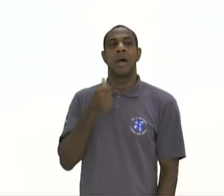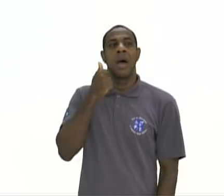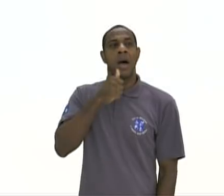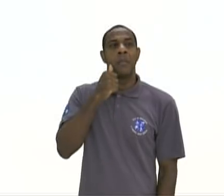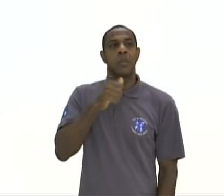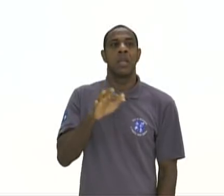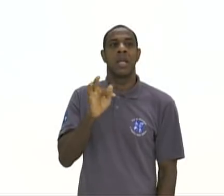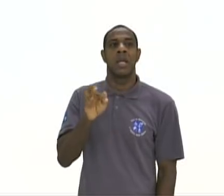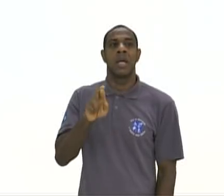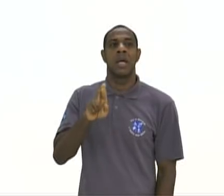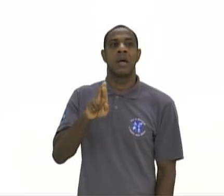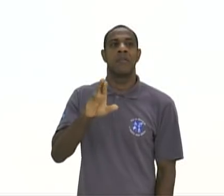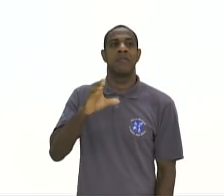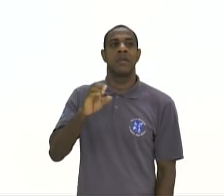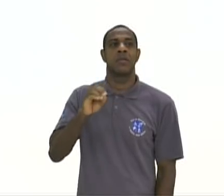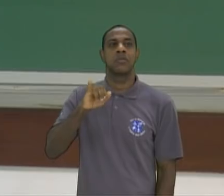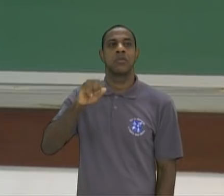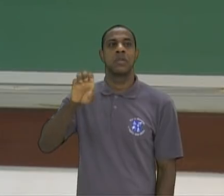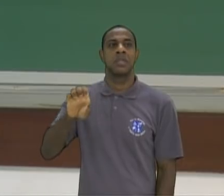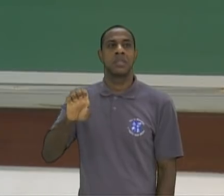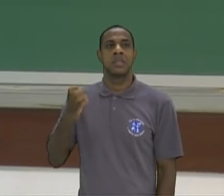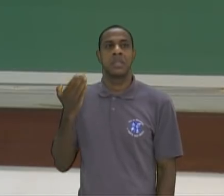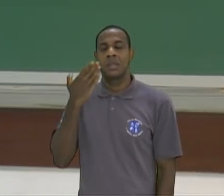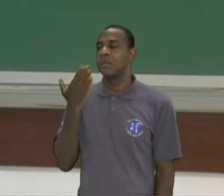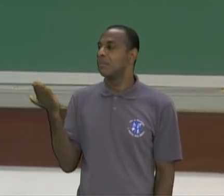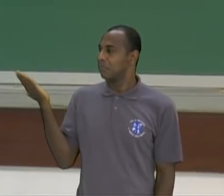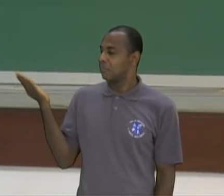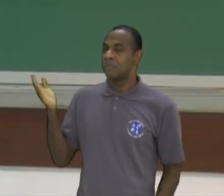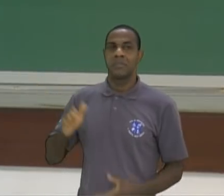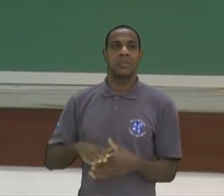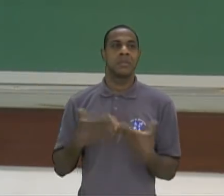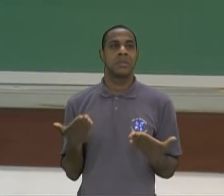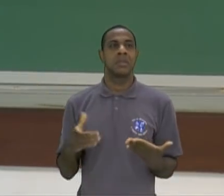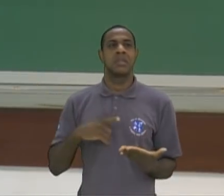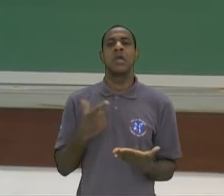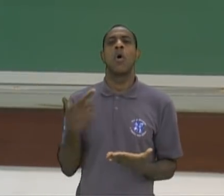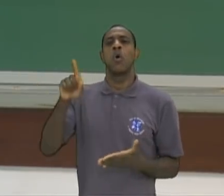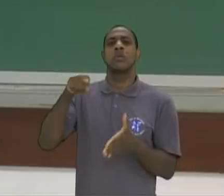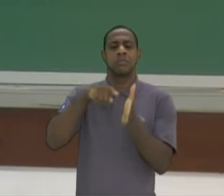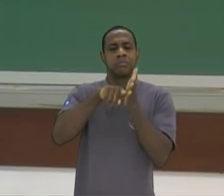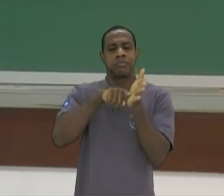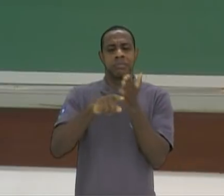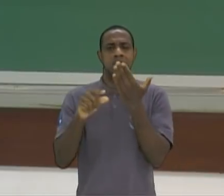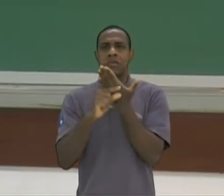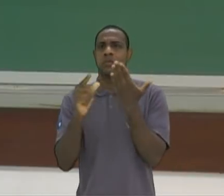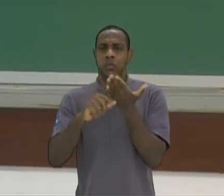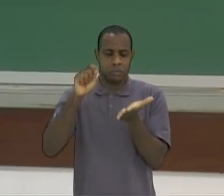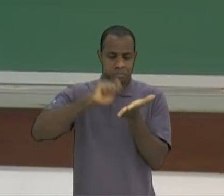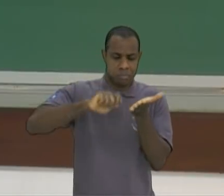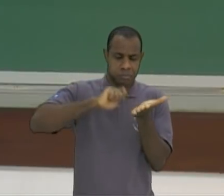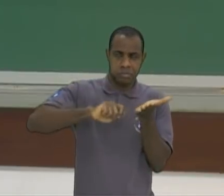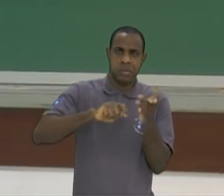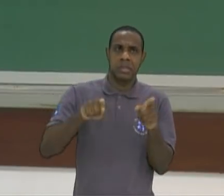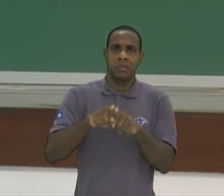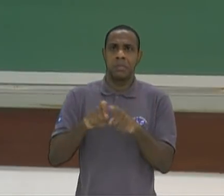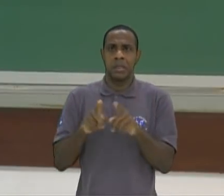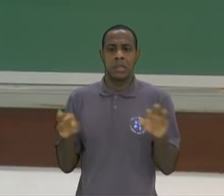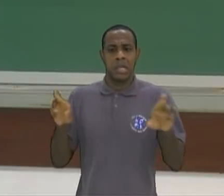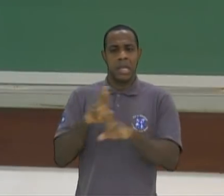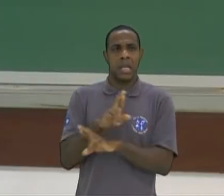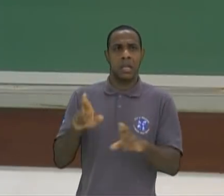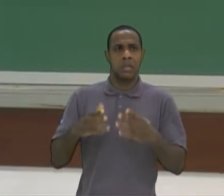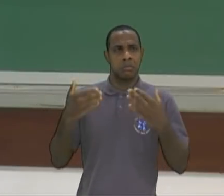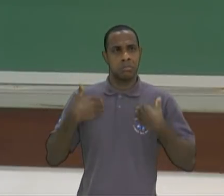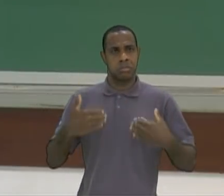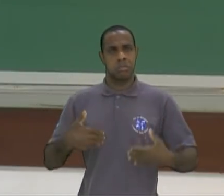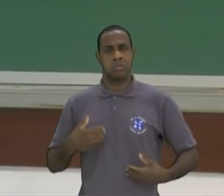teve influência de outras pesquisadoras, né, de outras escritoras do tema também relacionadas ao corpo, né?